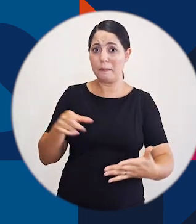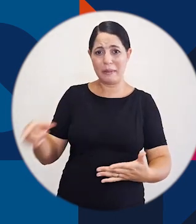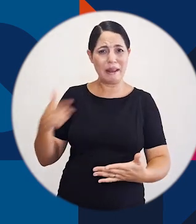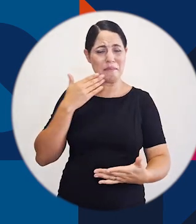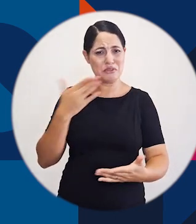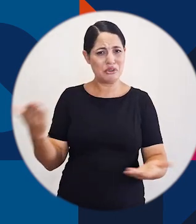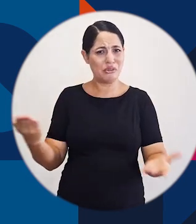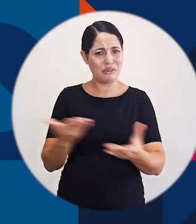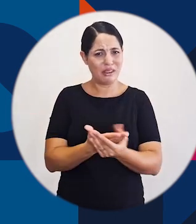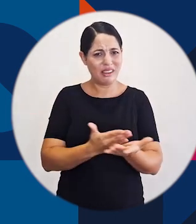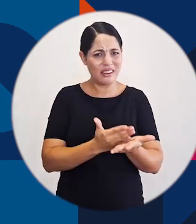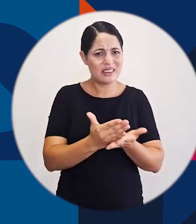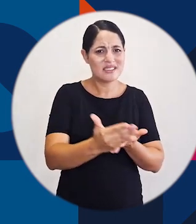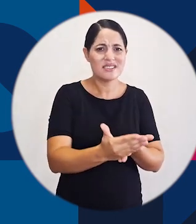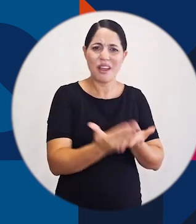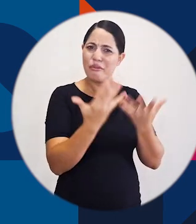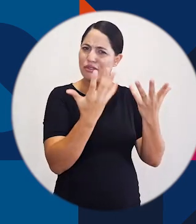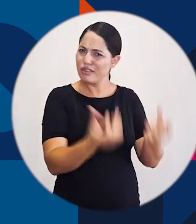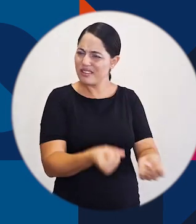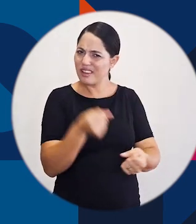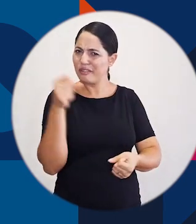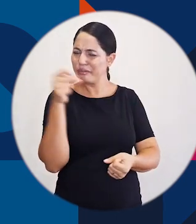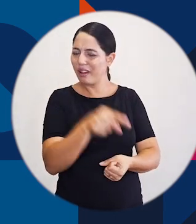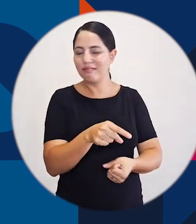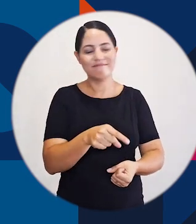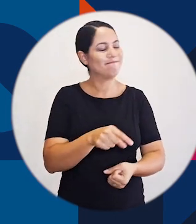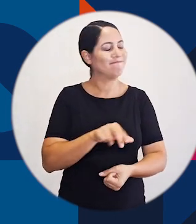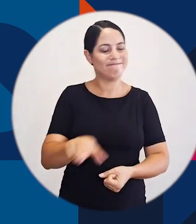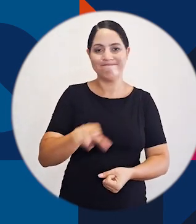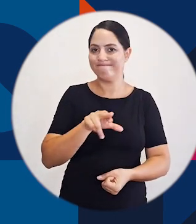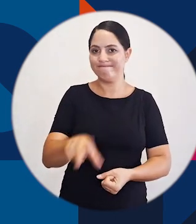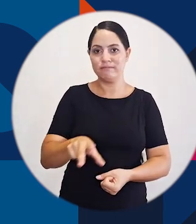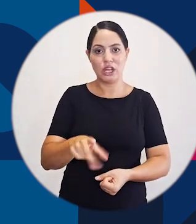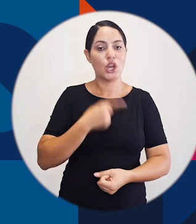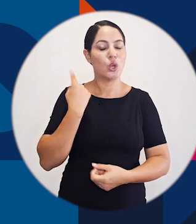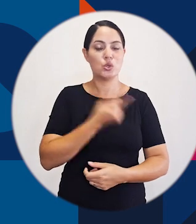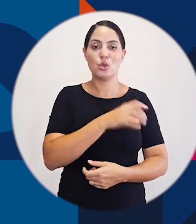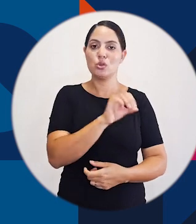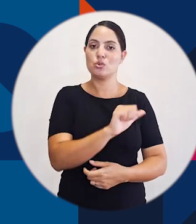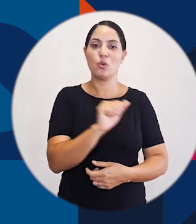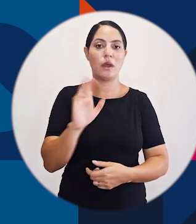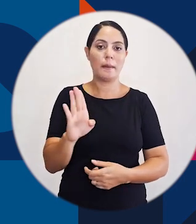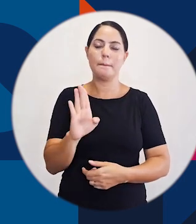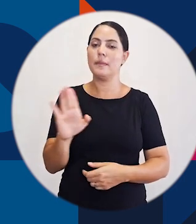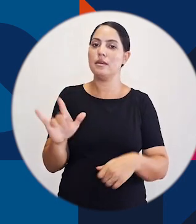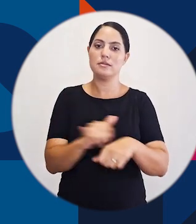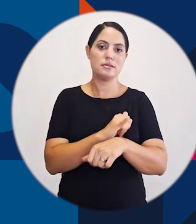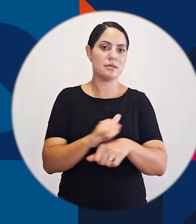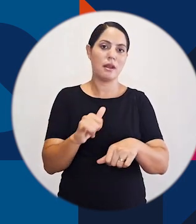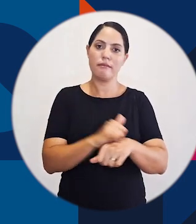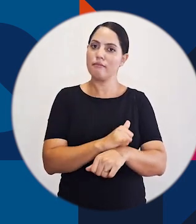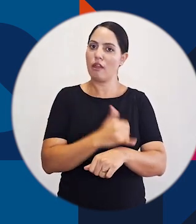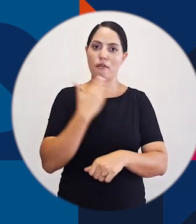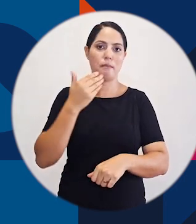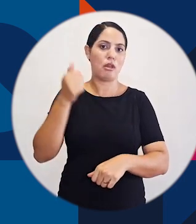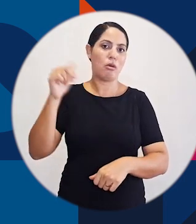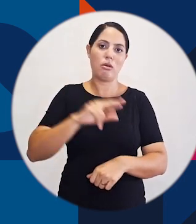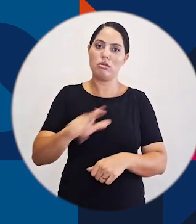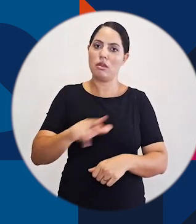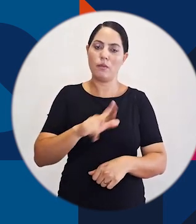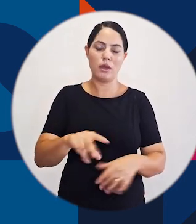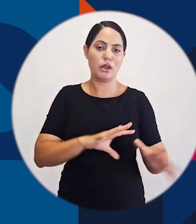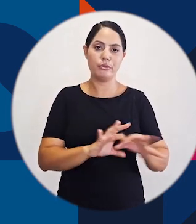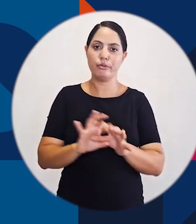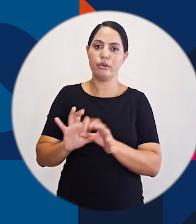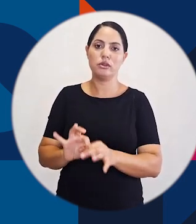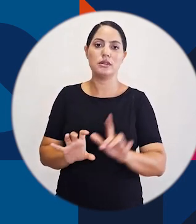sua petição inicial seja aceita. A ordem entende que essa não é a melhor solução para